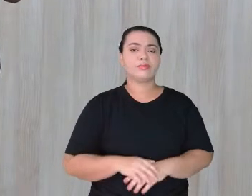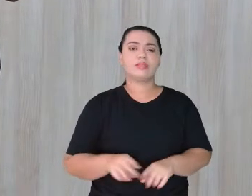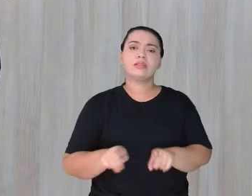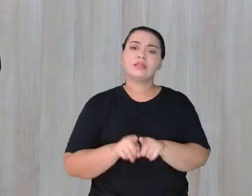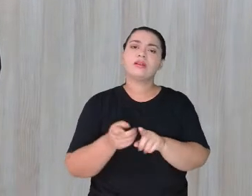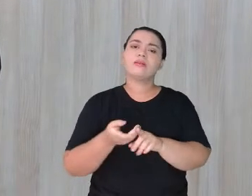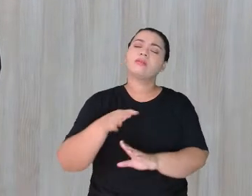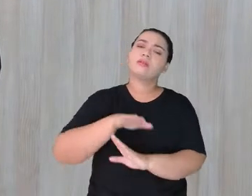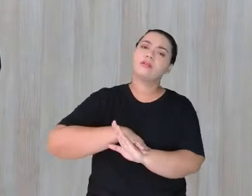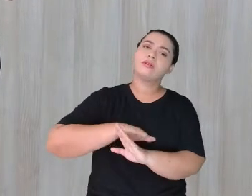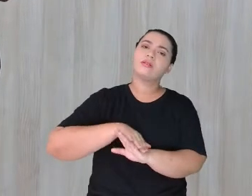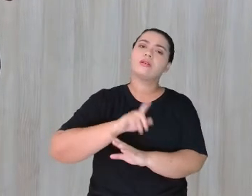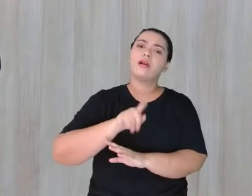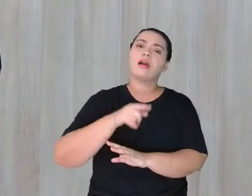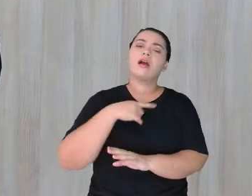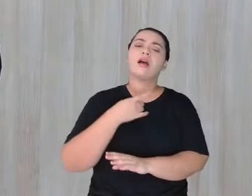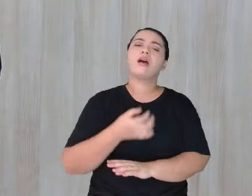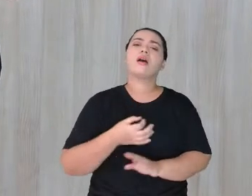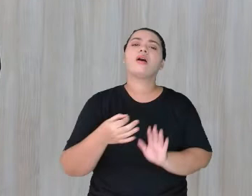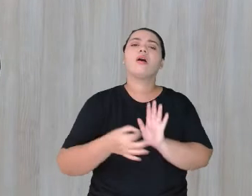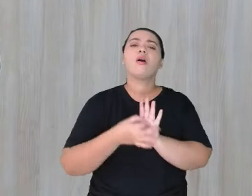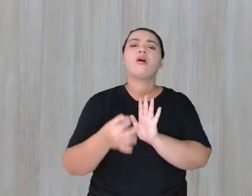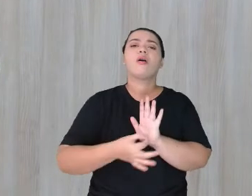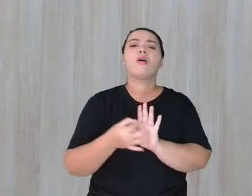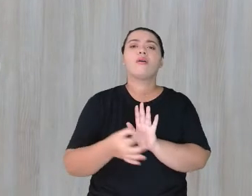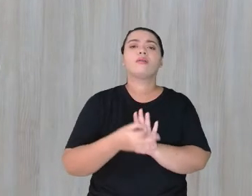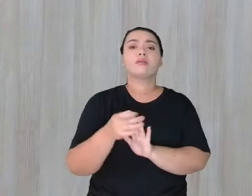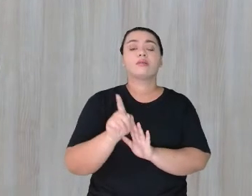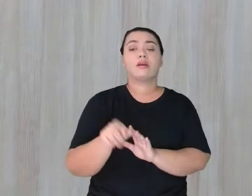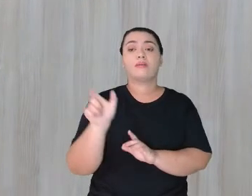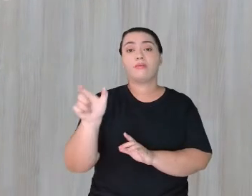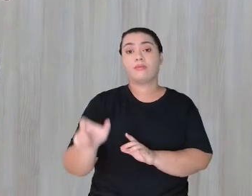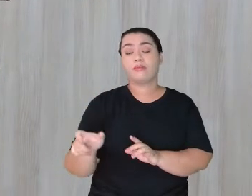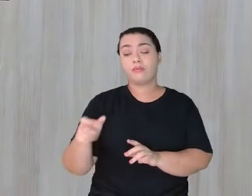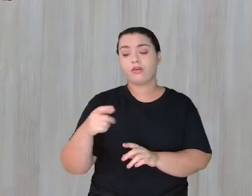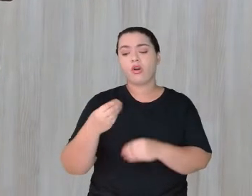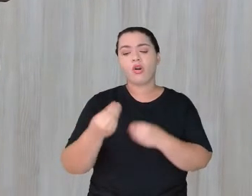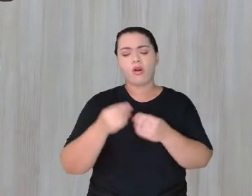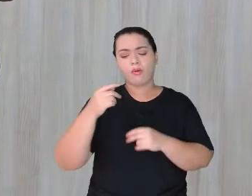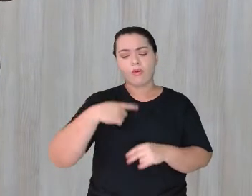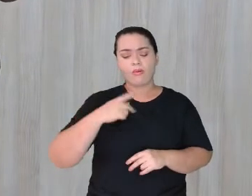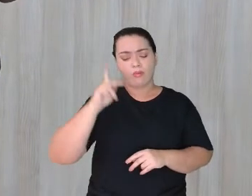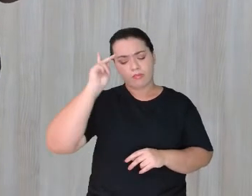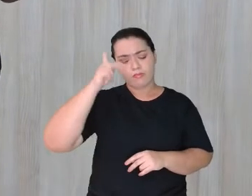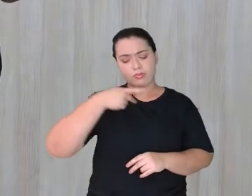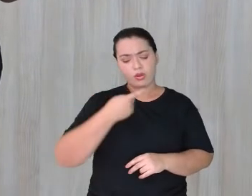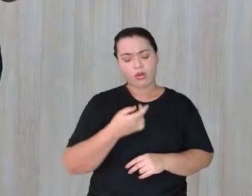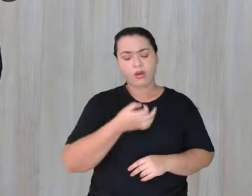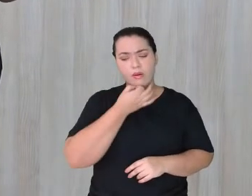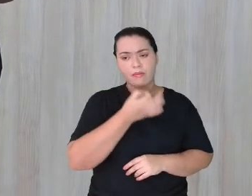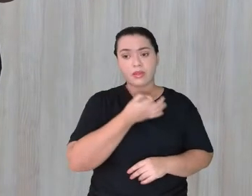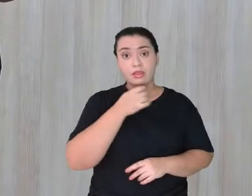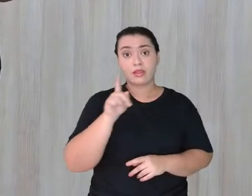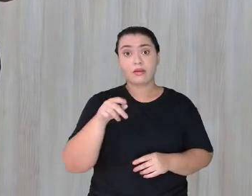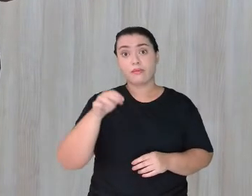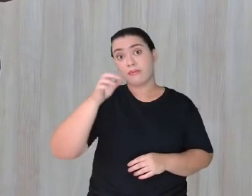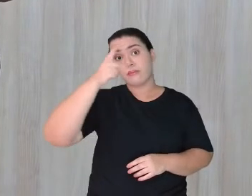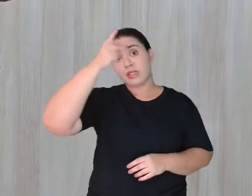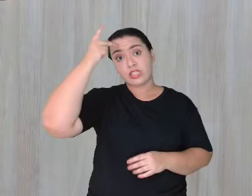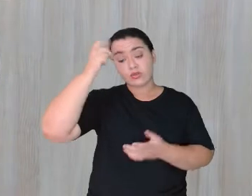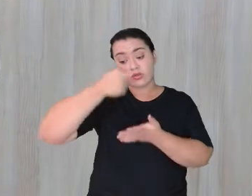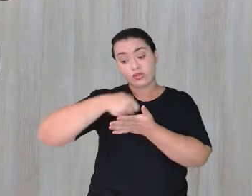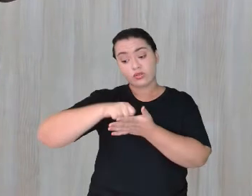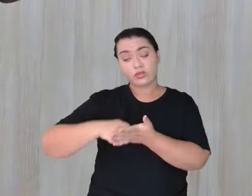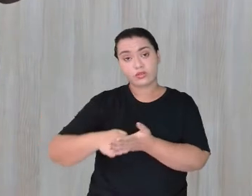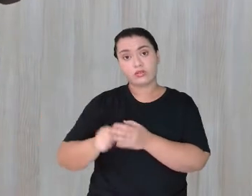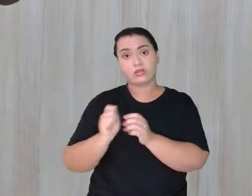está naqueles argumentos e o ponto de vista do jornalista. Tá certo? Então, a reportagem vai permitir que a subjetividade do